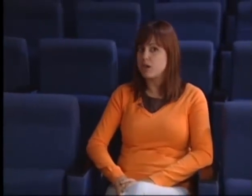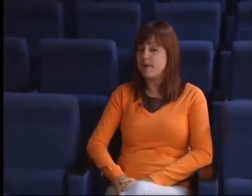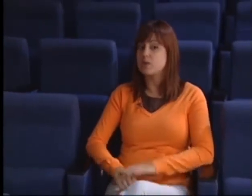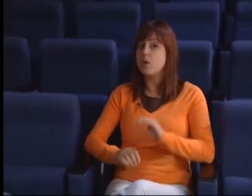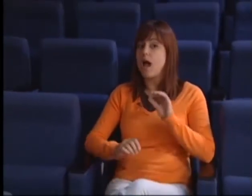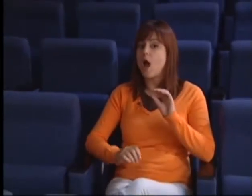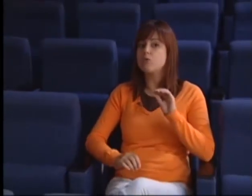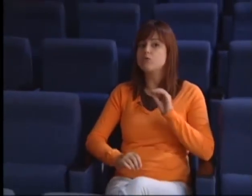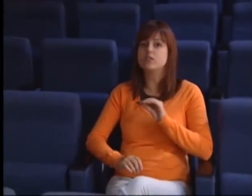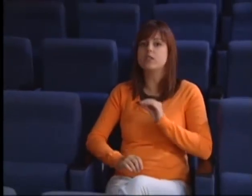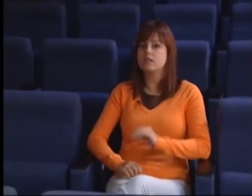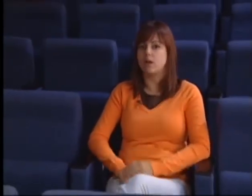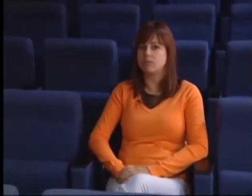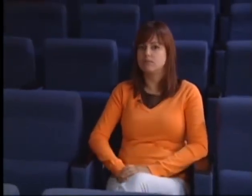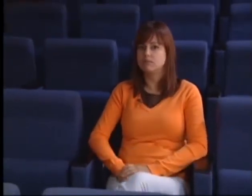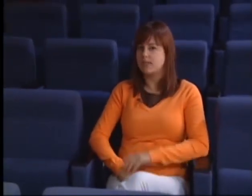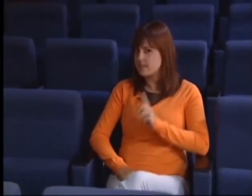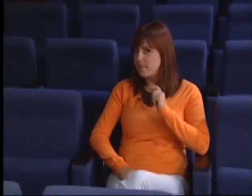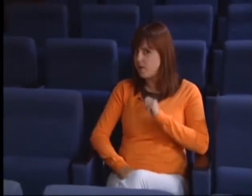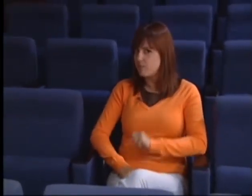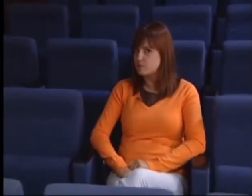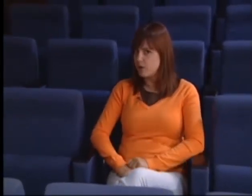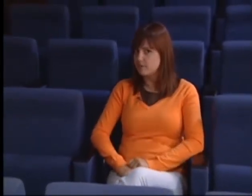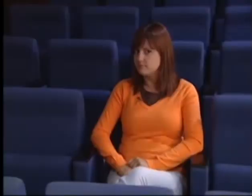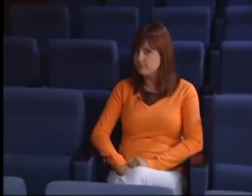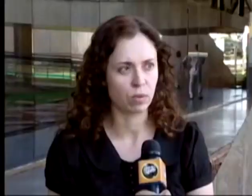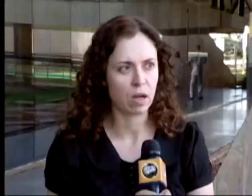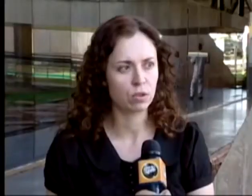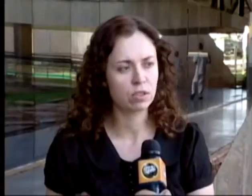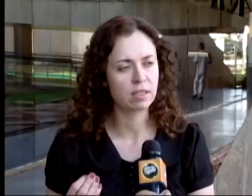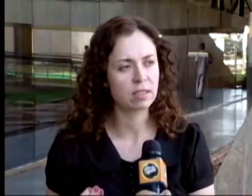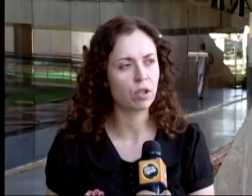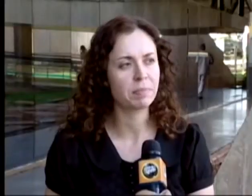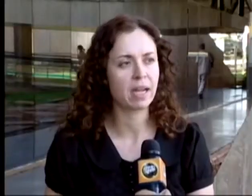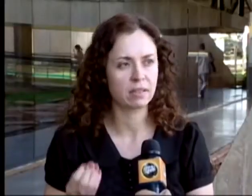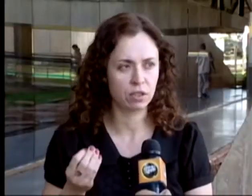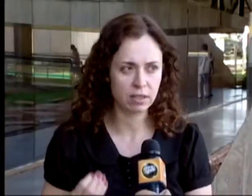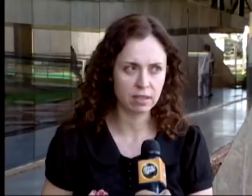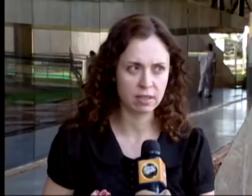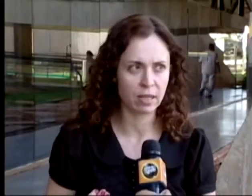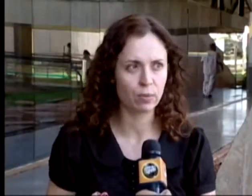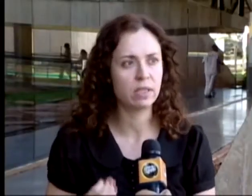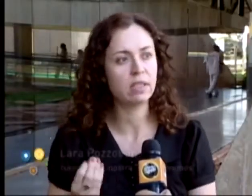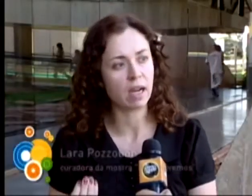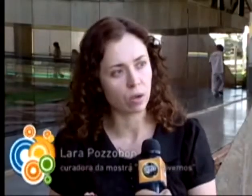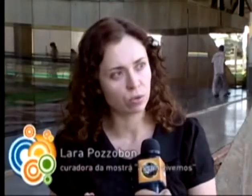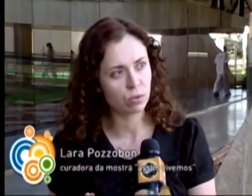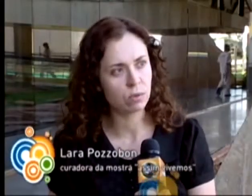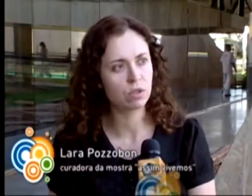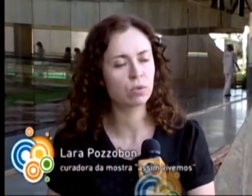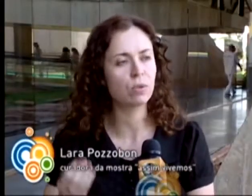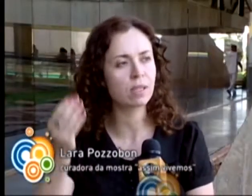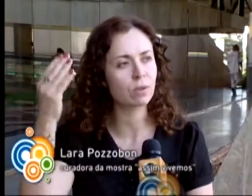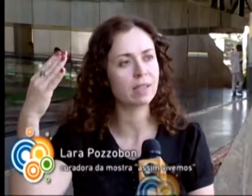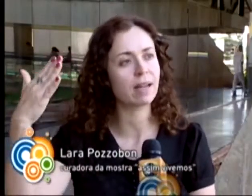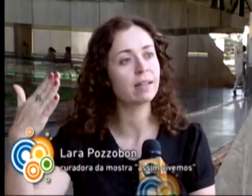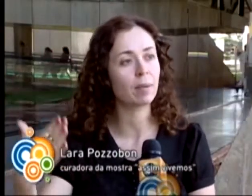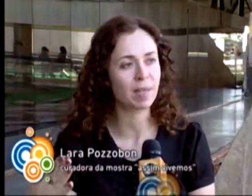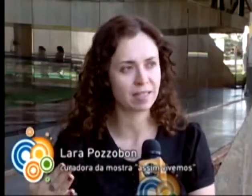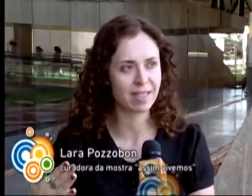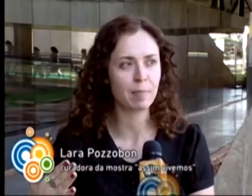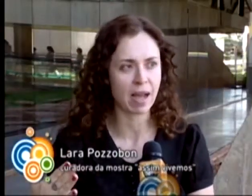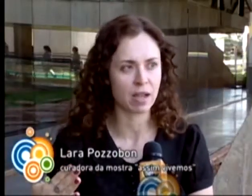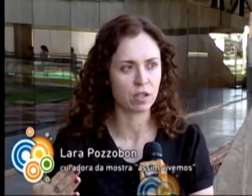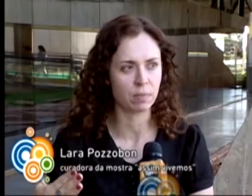peço a compreensão de quem está assistindo para que o vereador possa terminar de se manifestar. E continuar falando, senhor presidente. Para não, então,